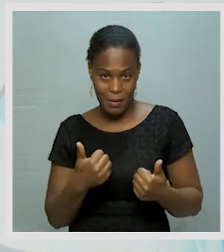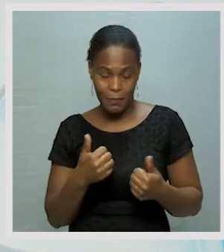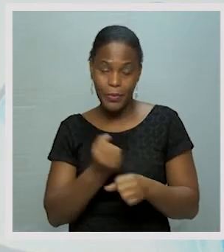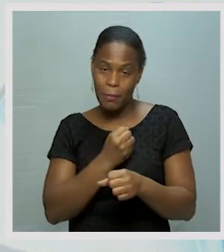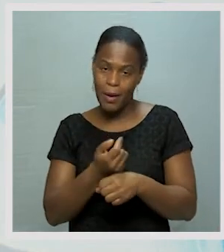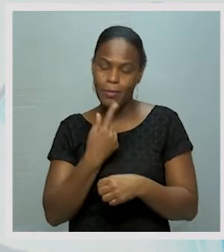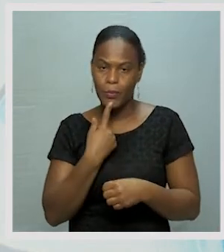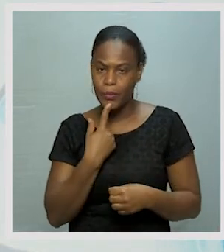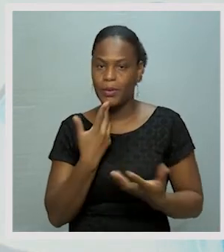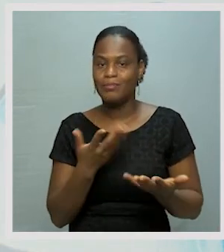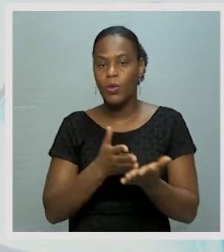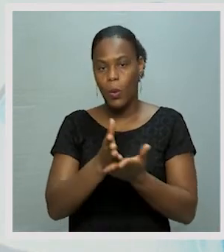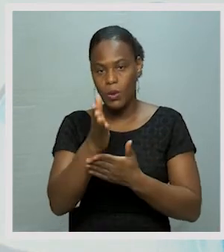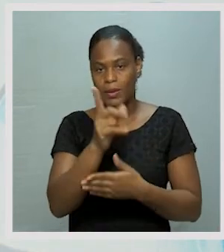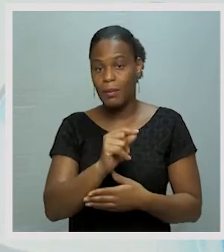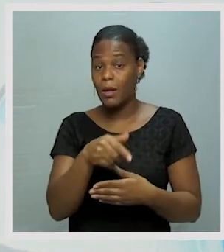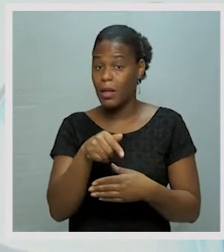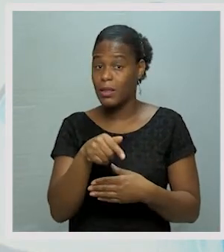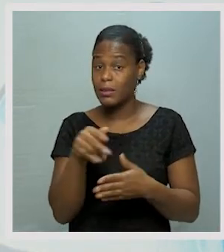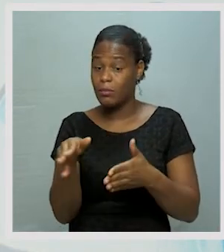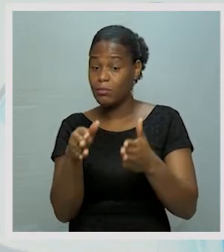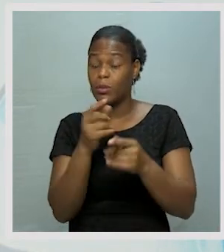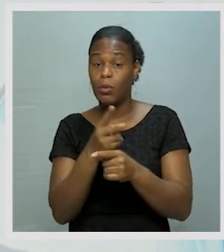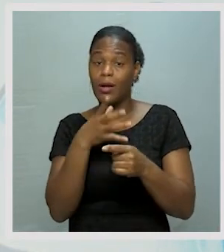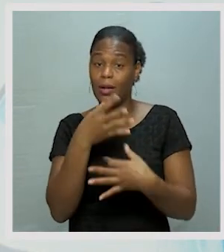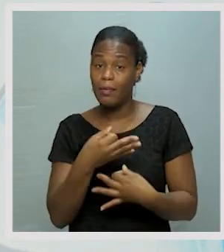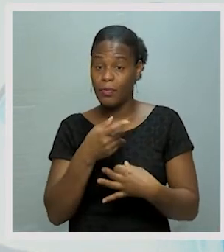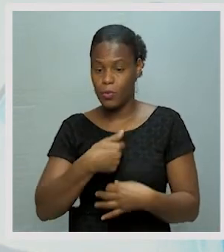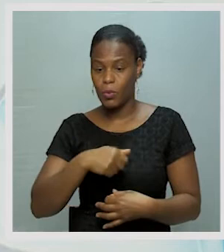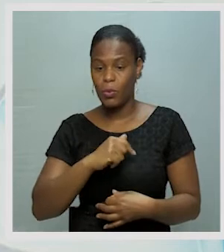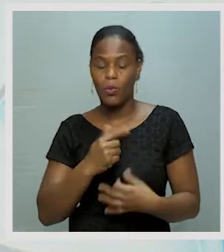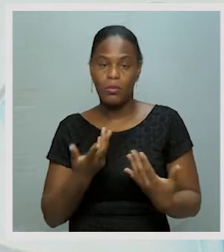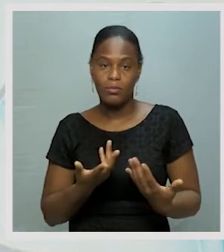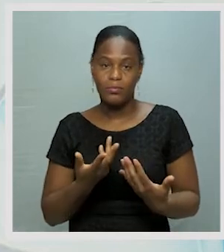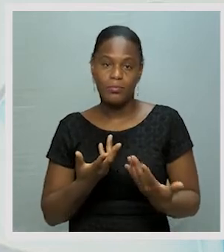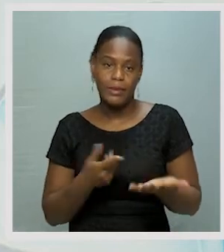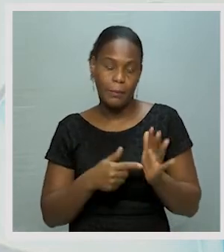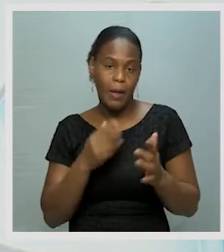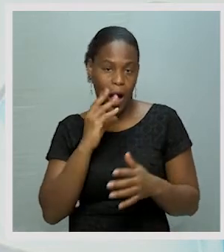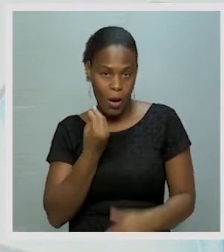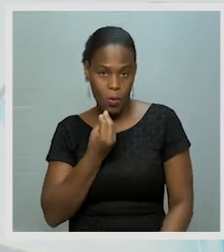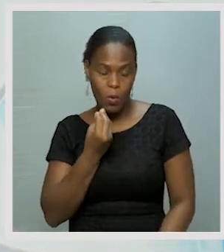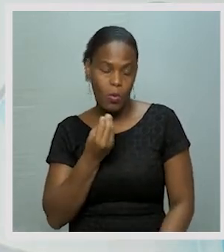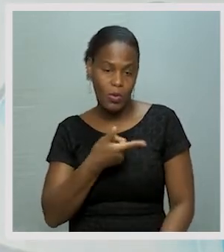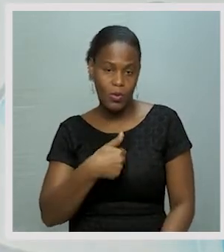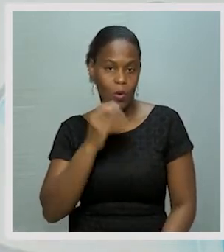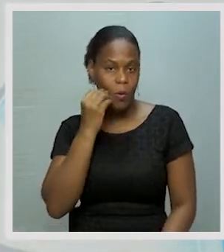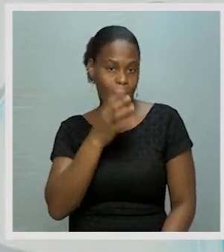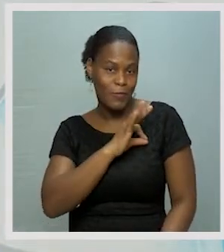e continuem nisto, porque isto garante-nos como alunos e a nós como professores.